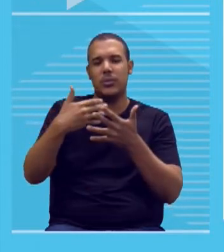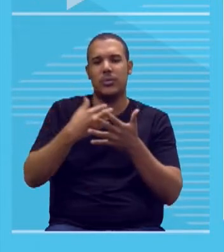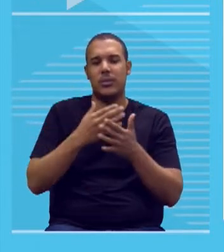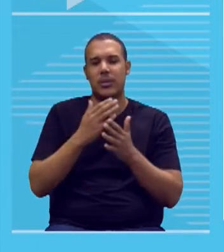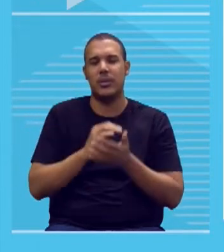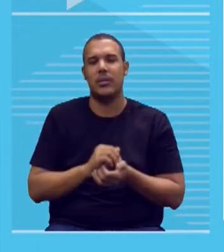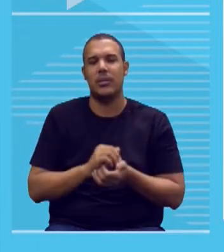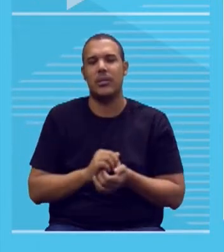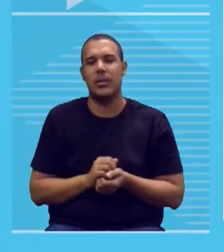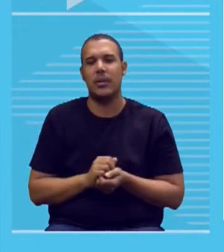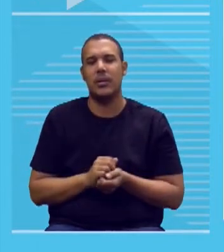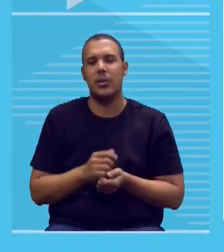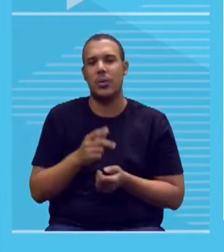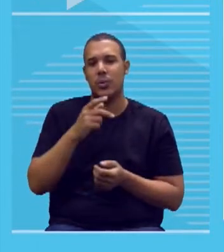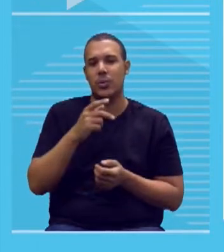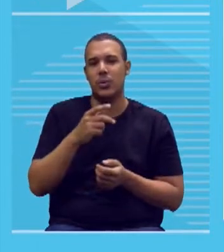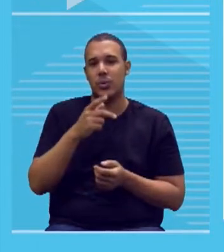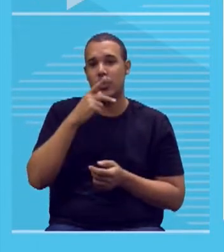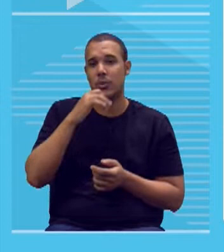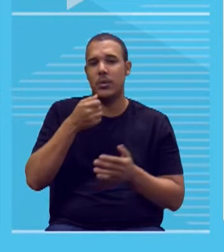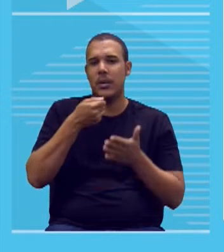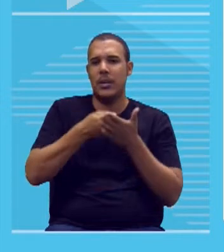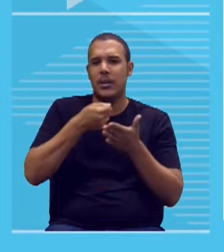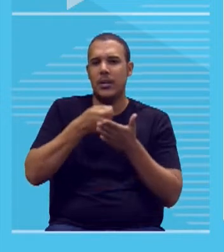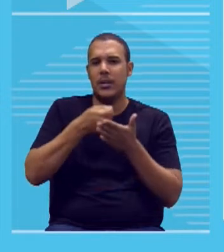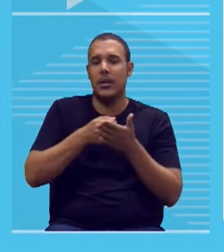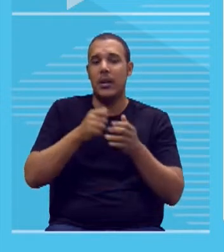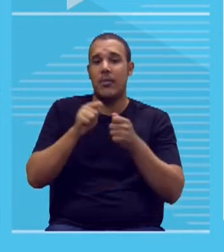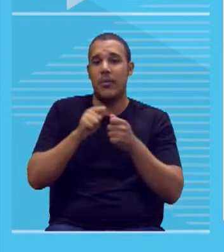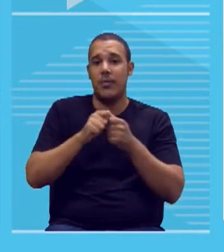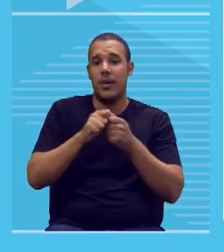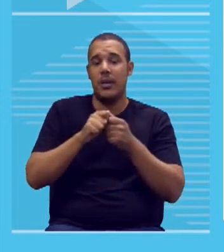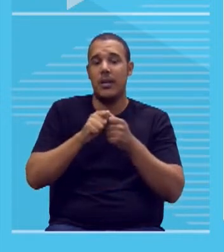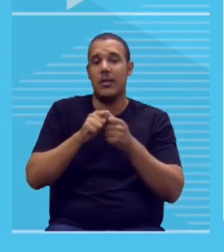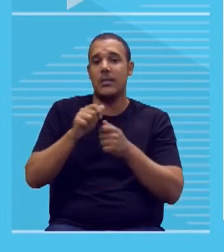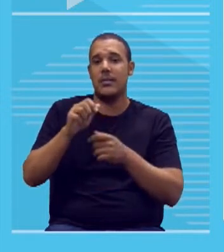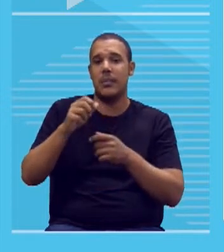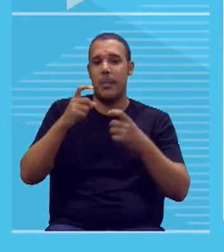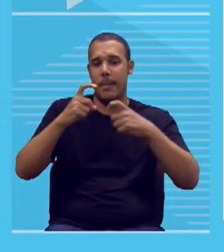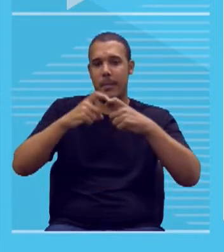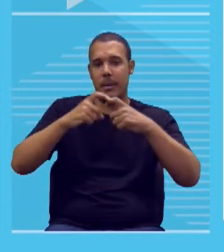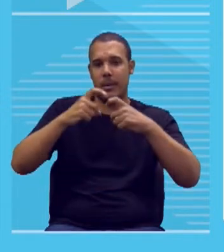devido à pressão dos Pais tu fez medicina 1